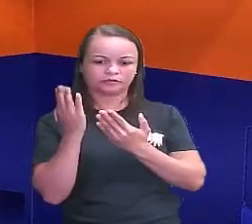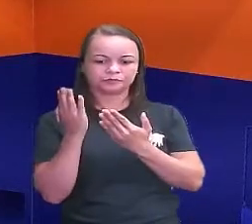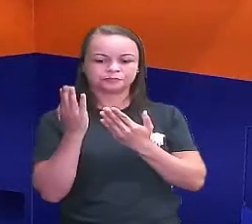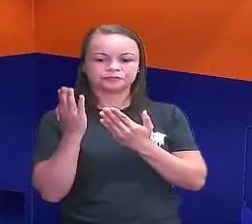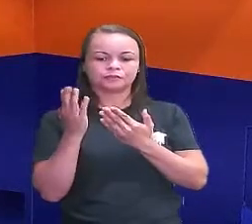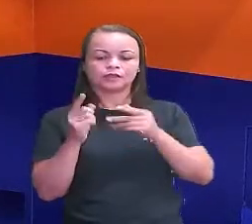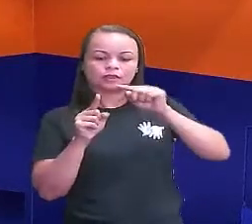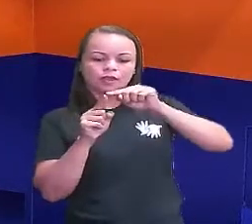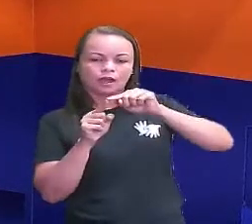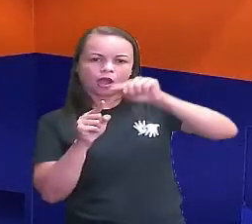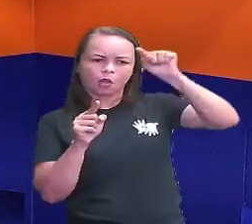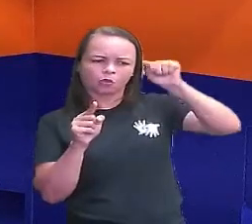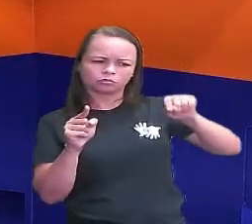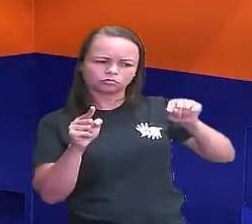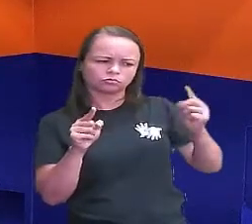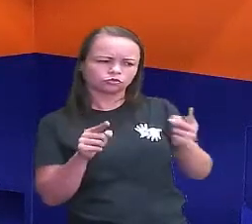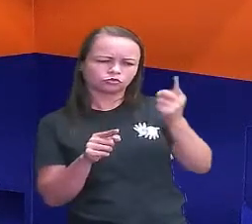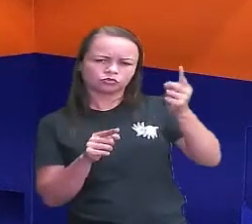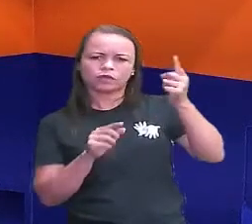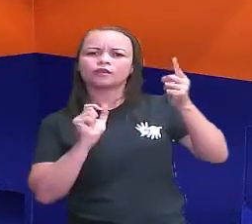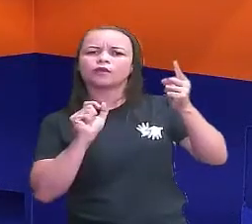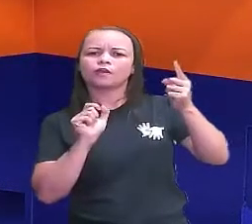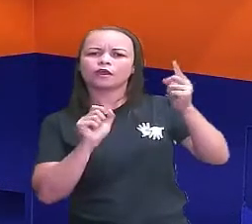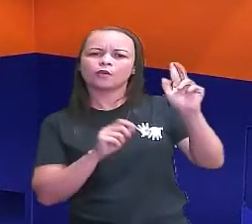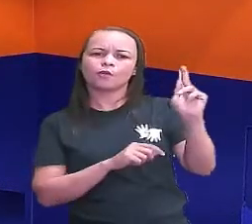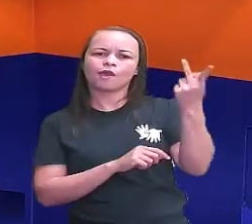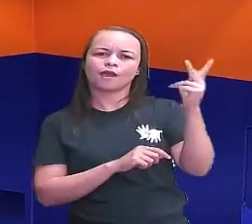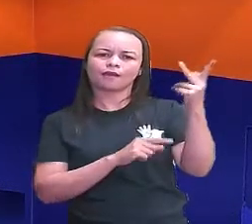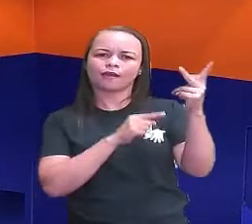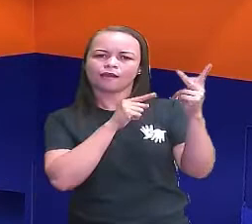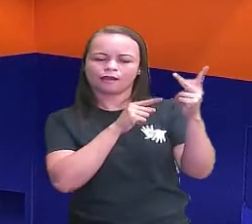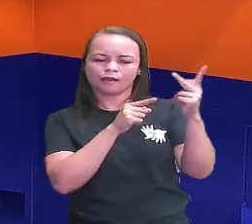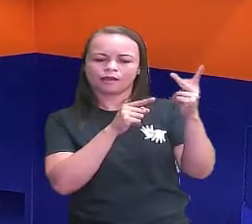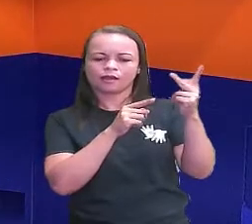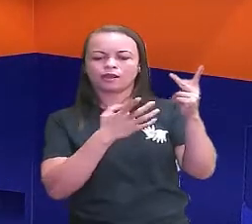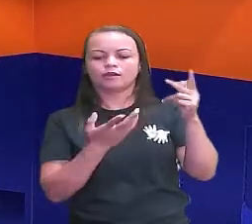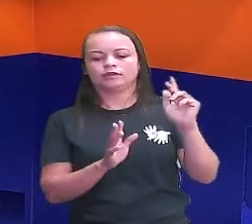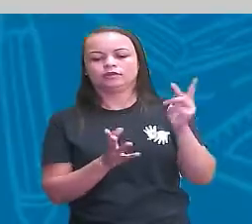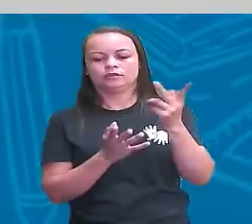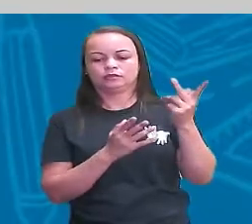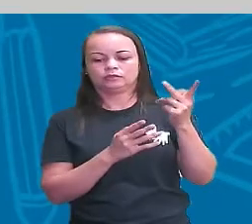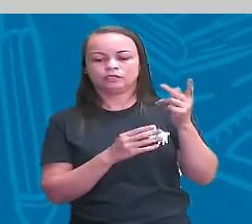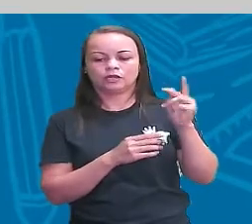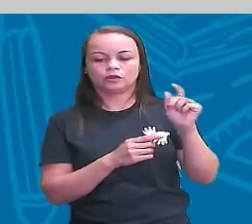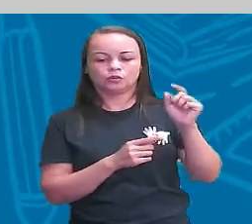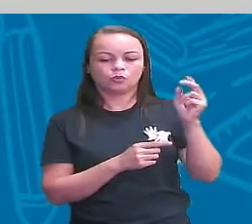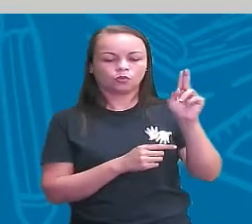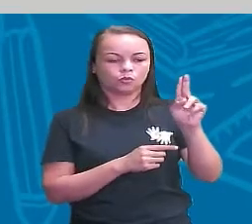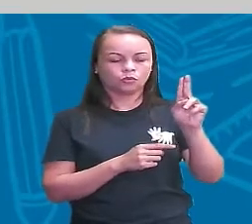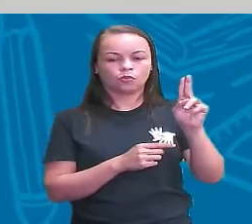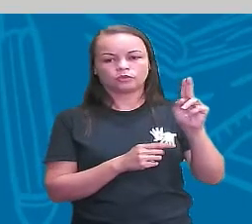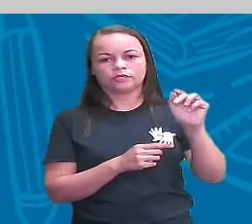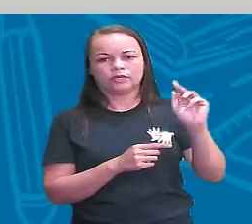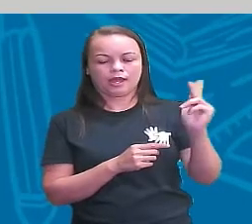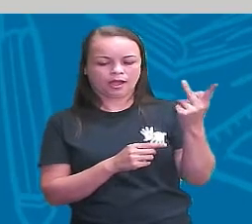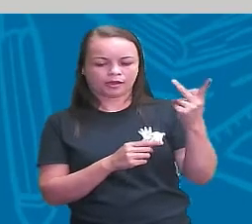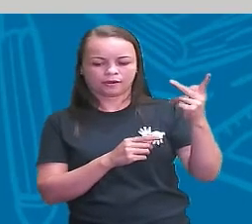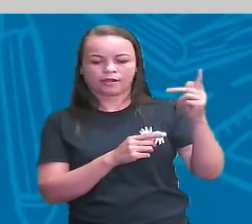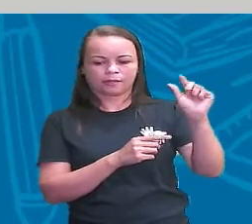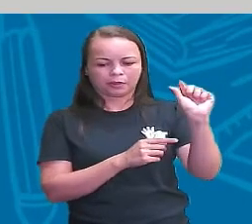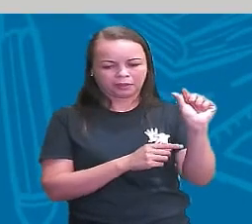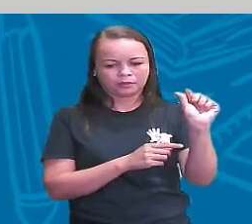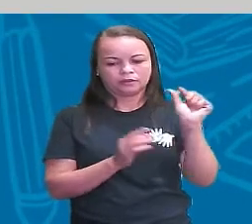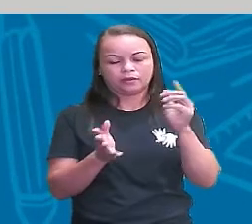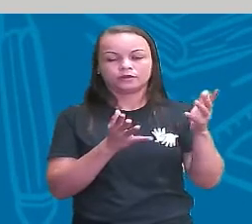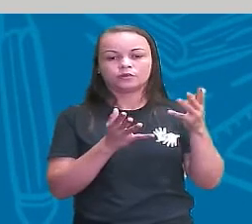Na altura tem o quê? Tem o H. Eu coloquei o nome altura e coloquei o nome Hzinho do lado, para mostrar para vocês que esse H